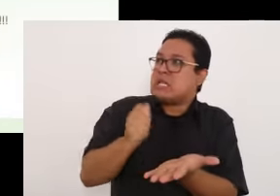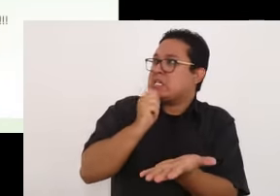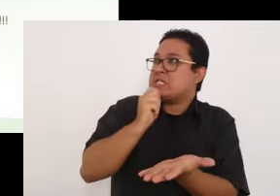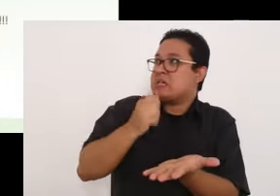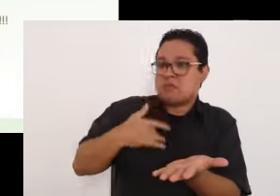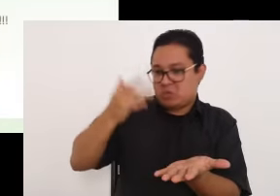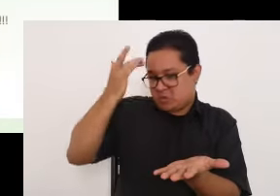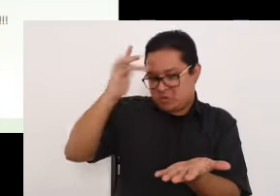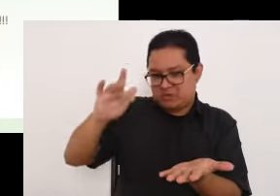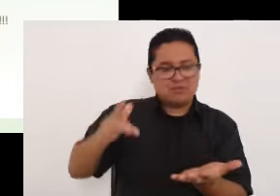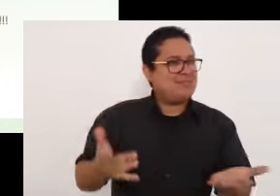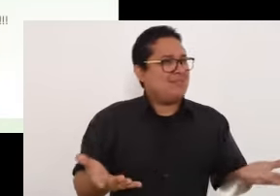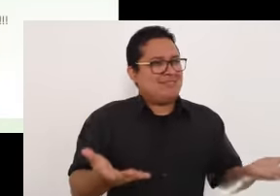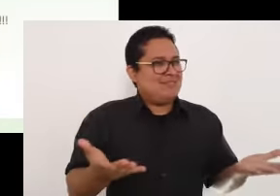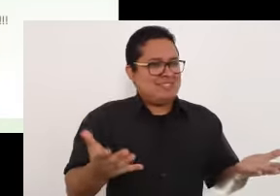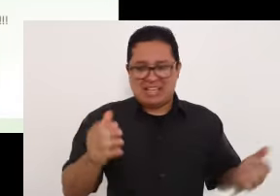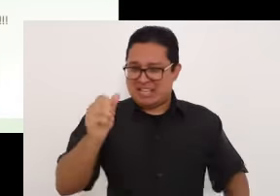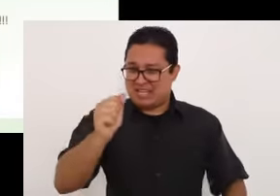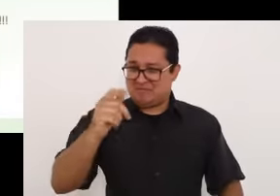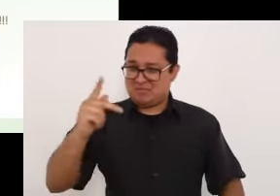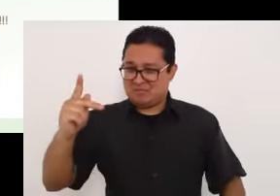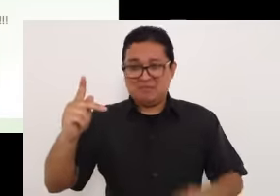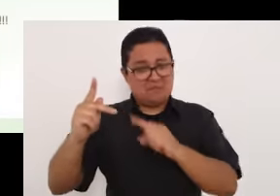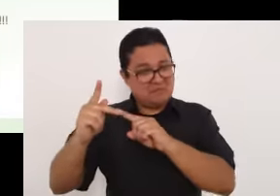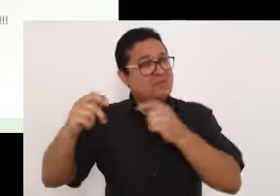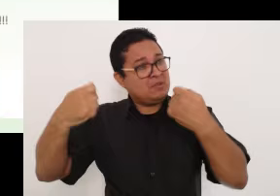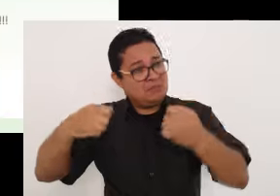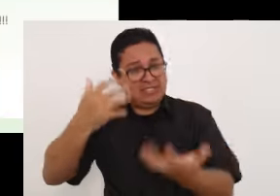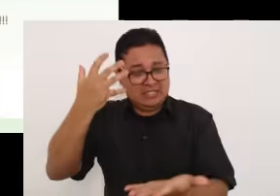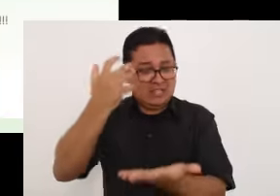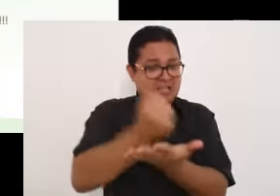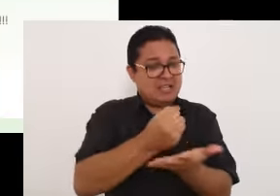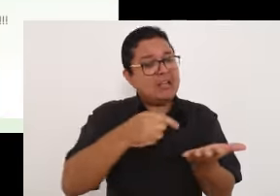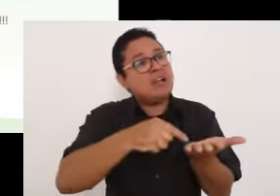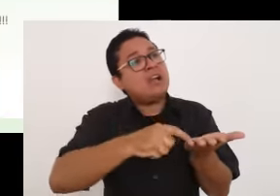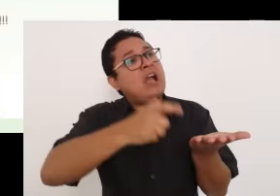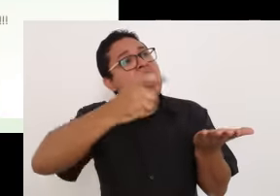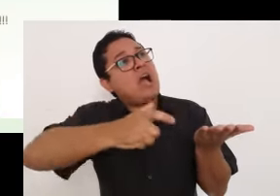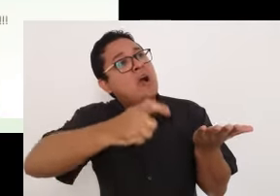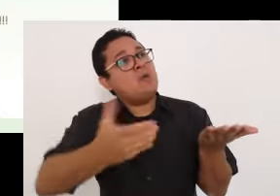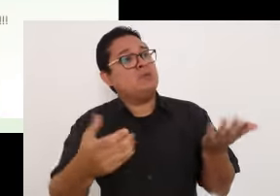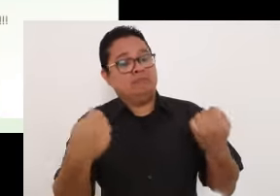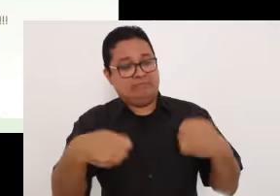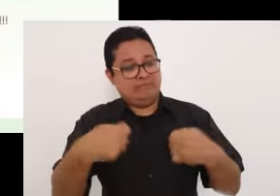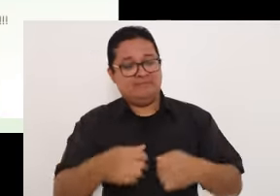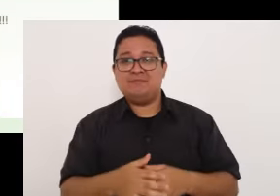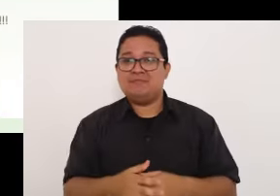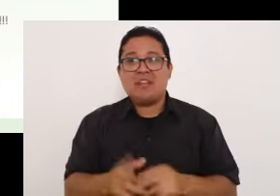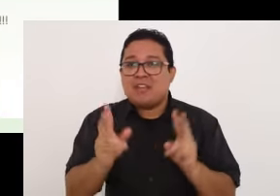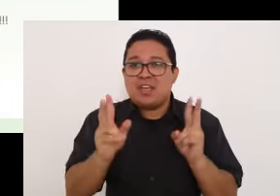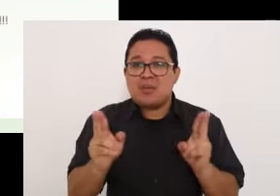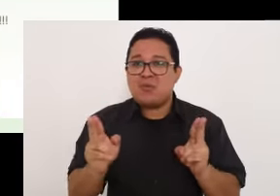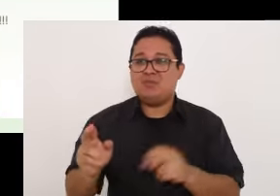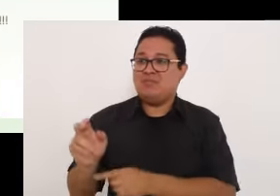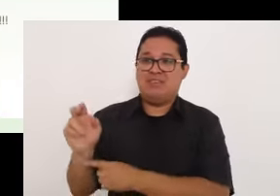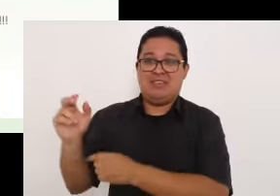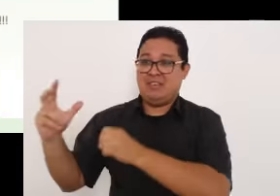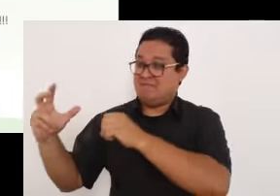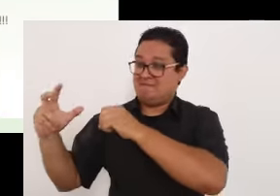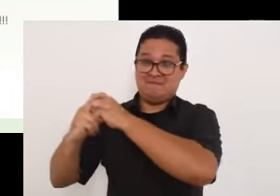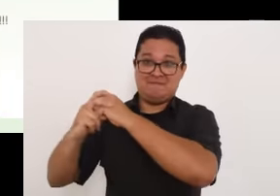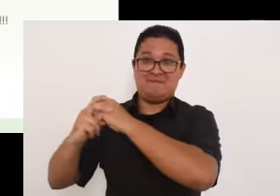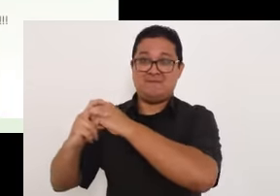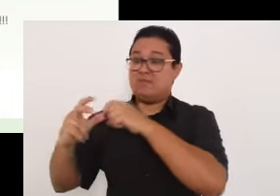e o vírus seria o software. Então, eles surgiram depois na escala evolutiva, depois dos